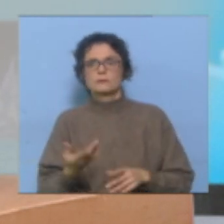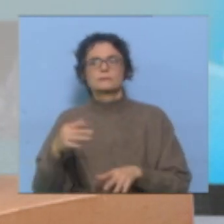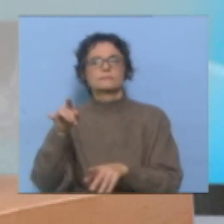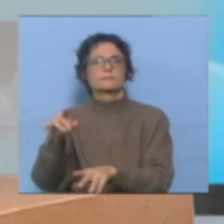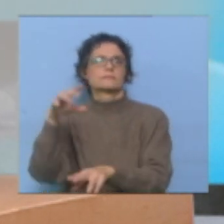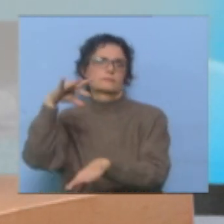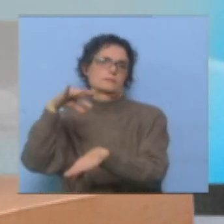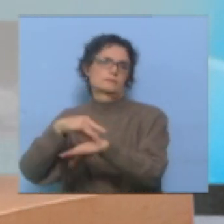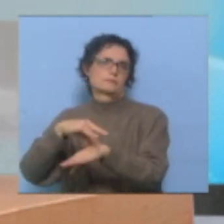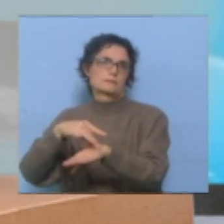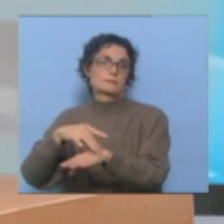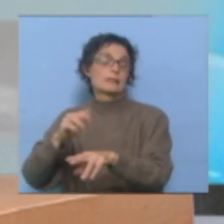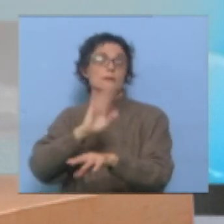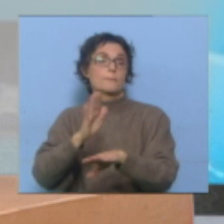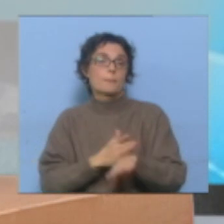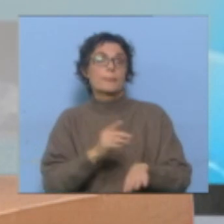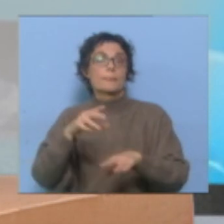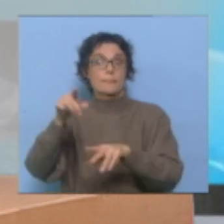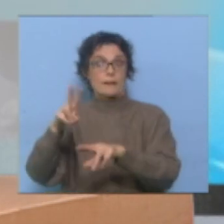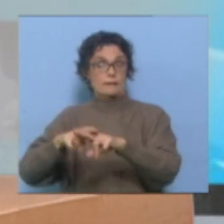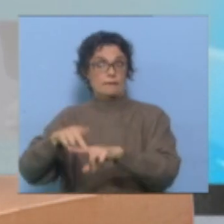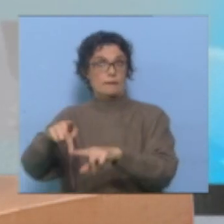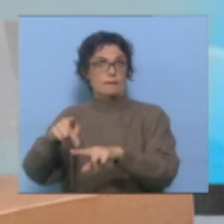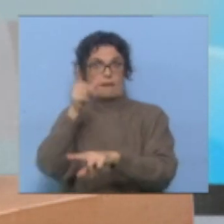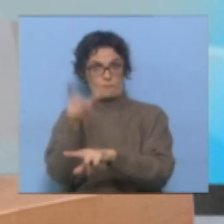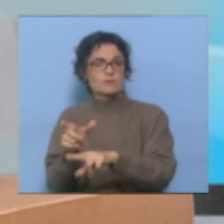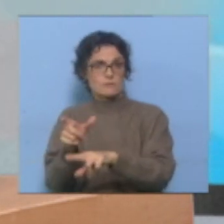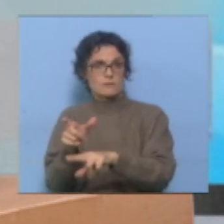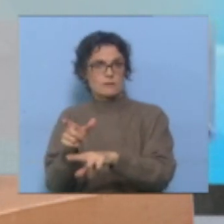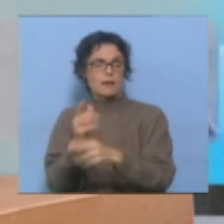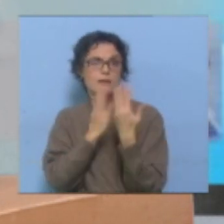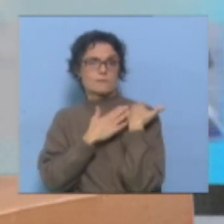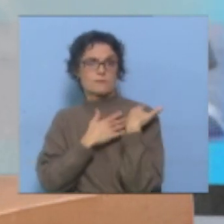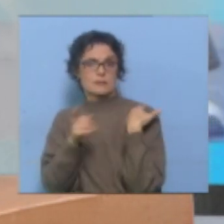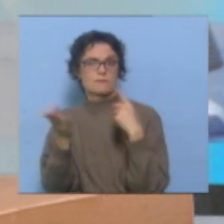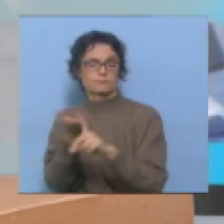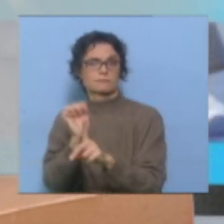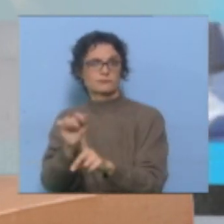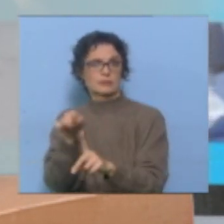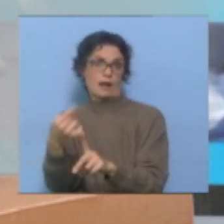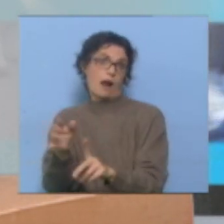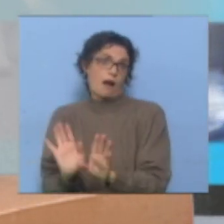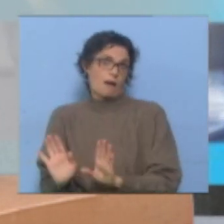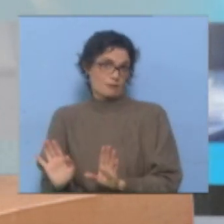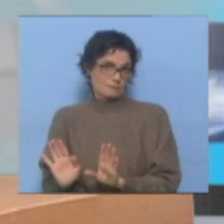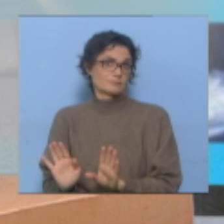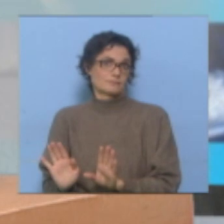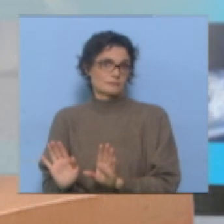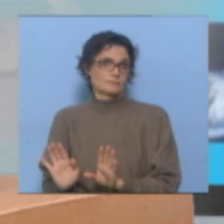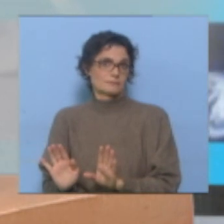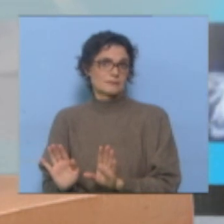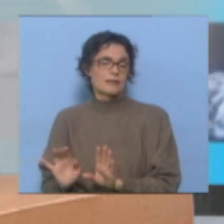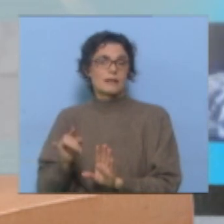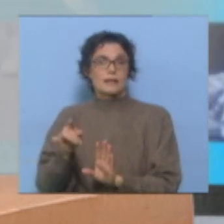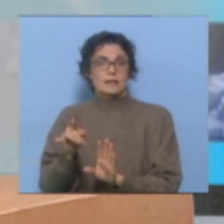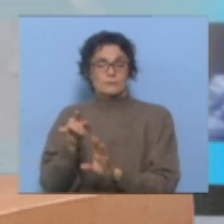tem a consciência, muitas vezes, a maior parte das vezes, que está ali porque foi ela que causou o motivo do próprio sofrimento. E causou o sofrimento